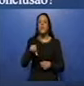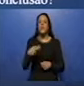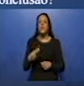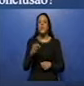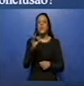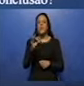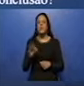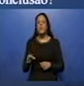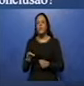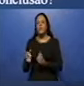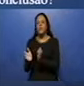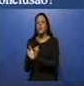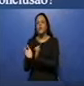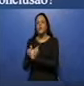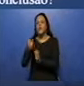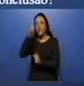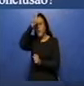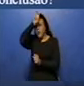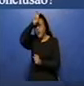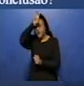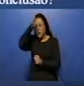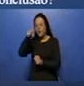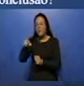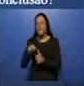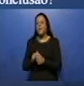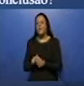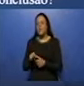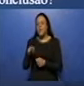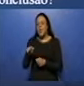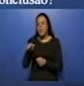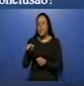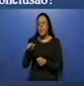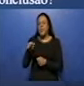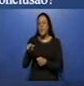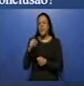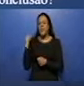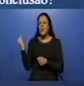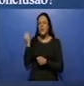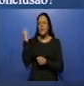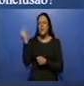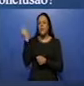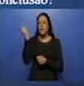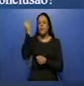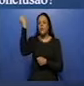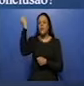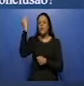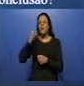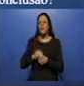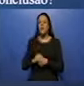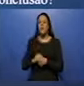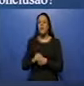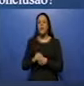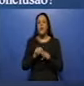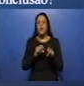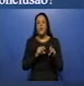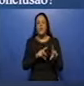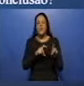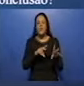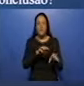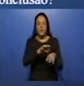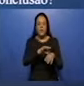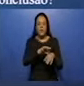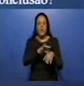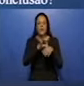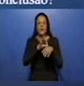nacional, onde sua criação é fundamental para o fornecimento de carne, couro e leite.